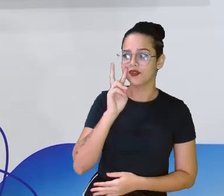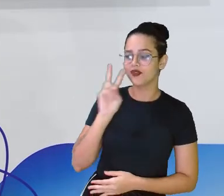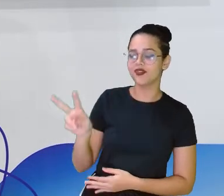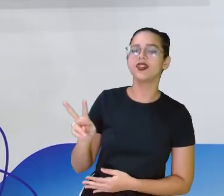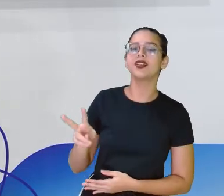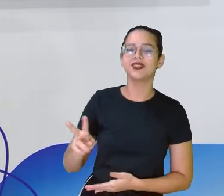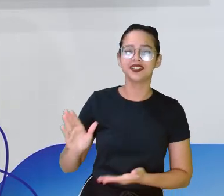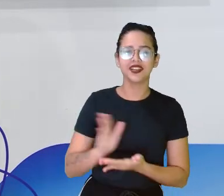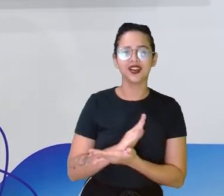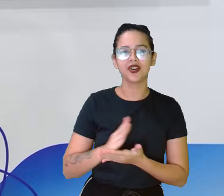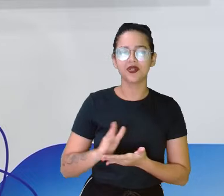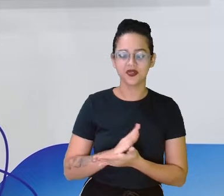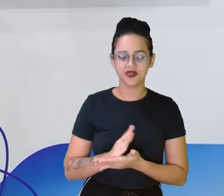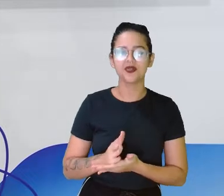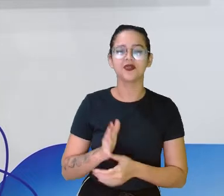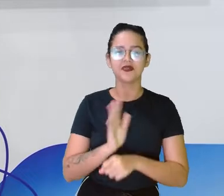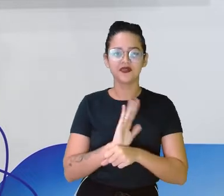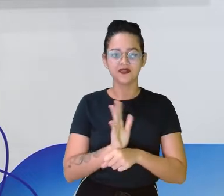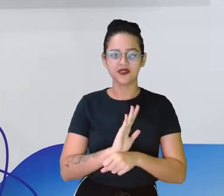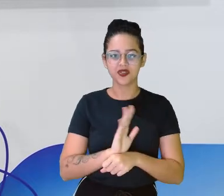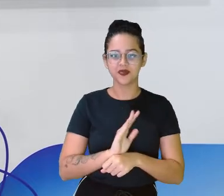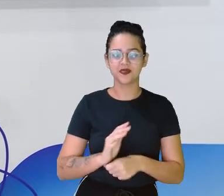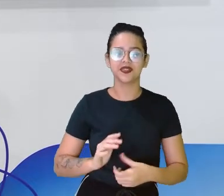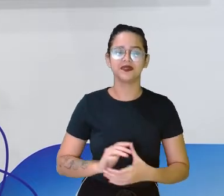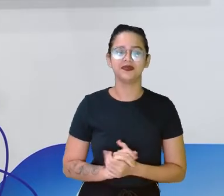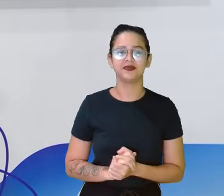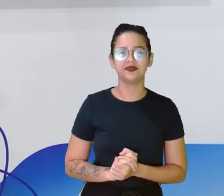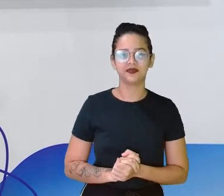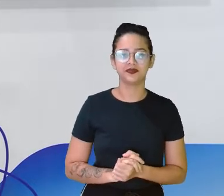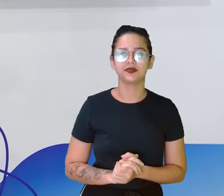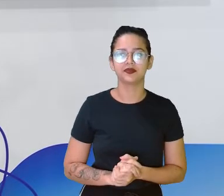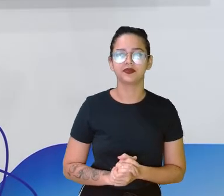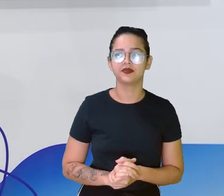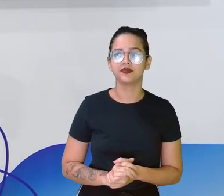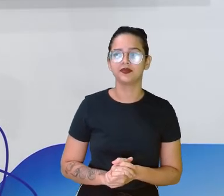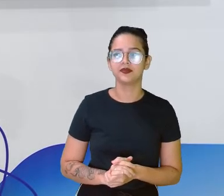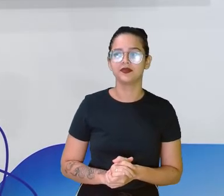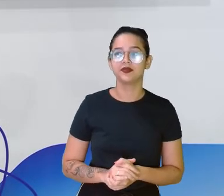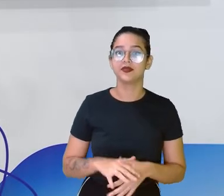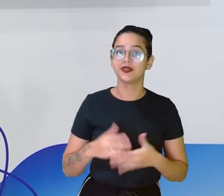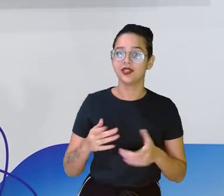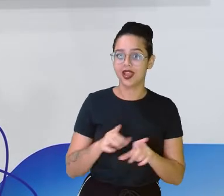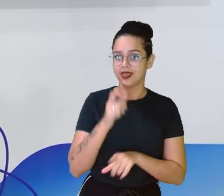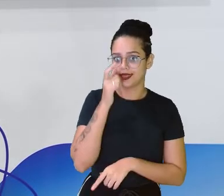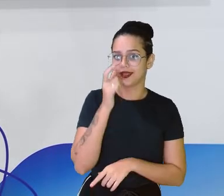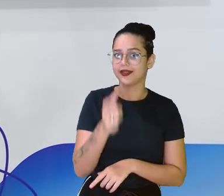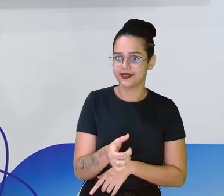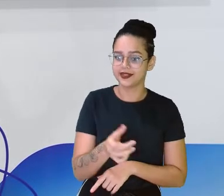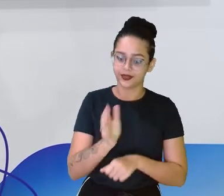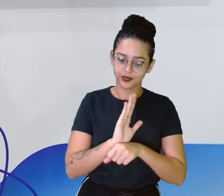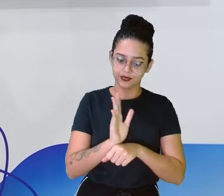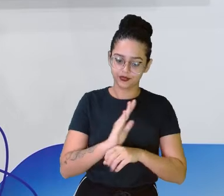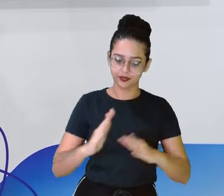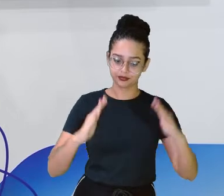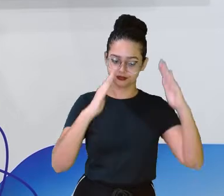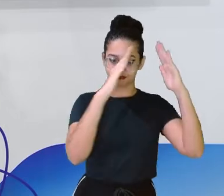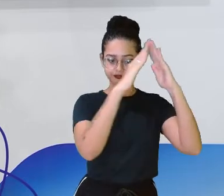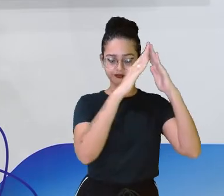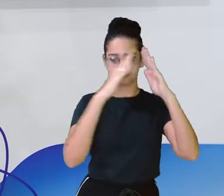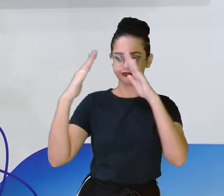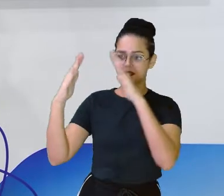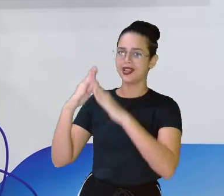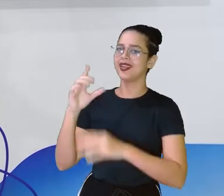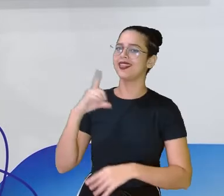né? Em alguma situação, em algum filme. Inclusive são bem interessantes, né? Os filmes com pirâmides, eles são